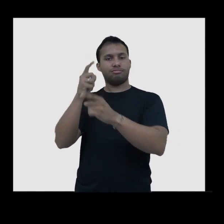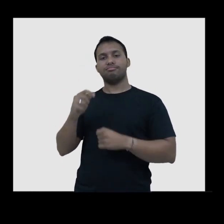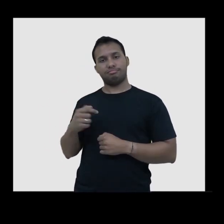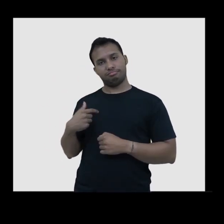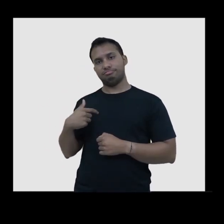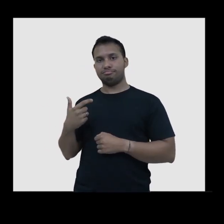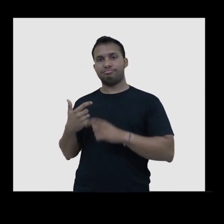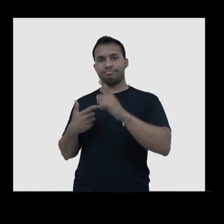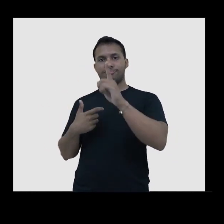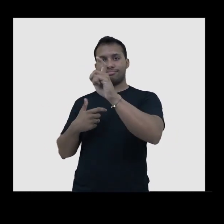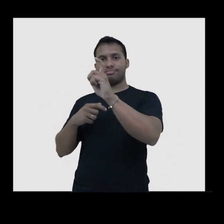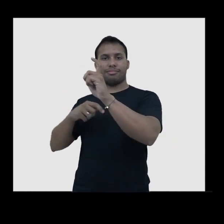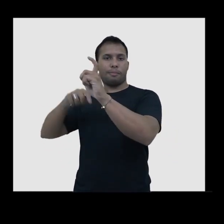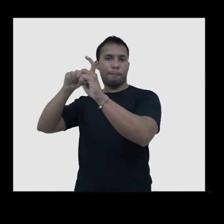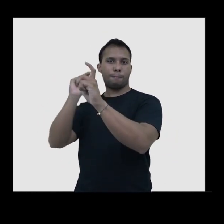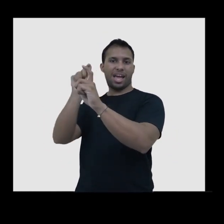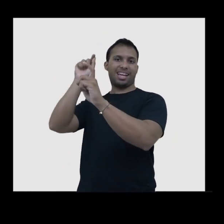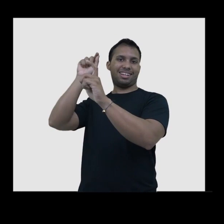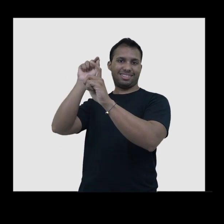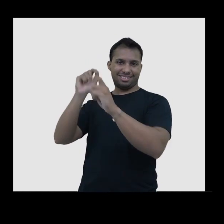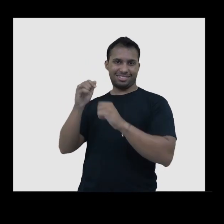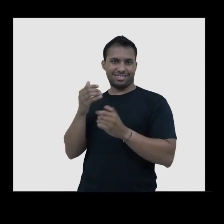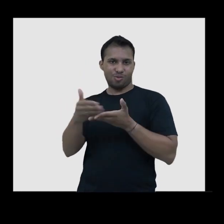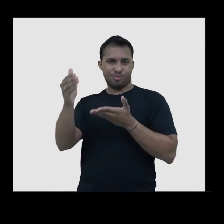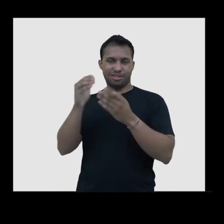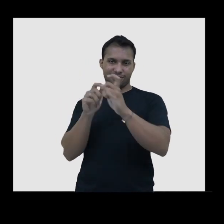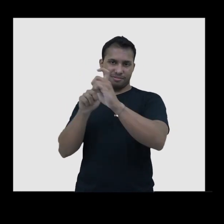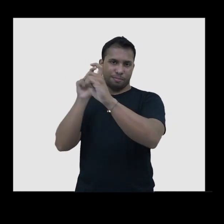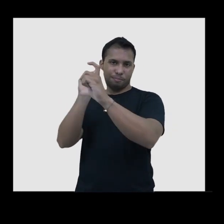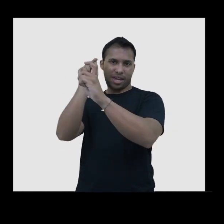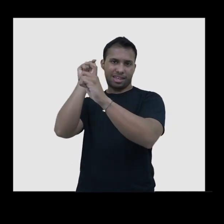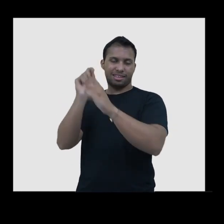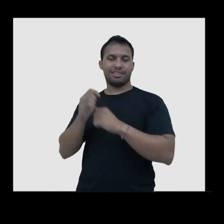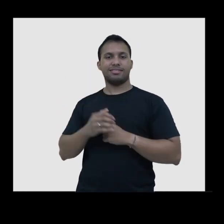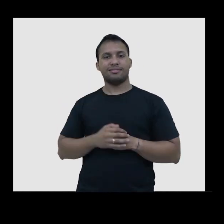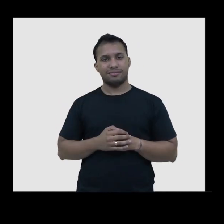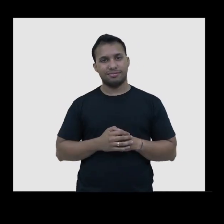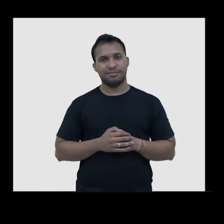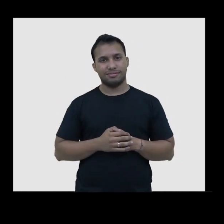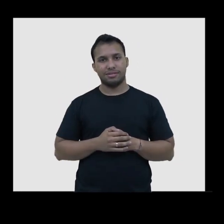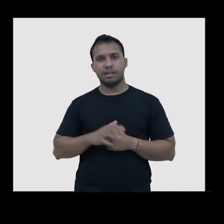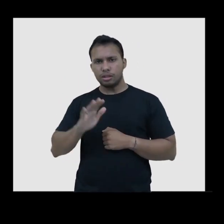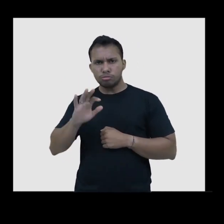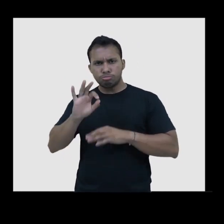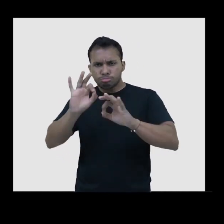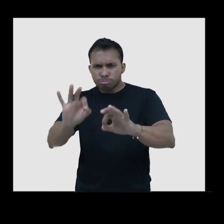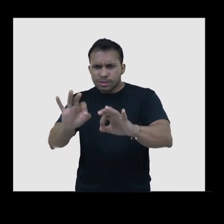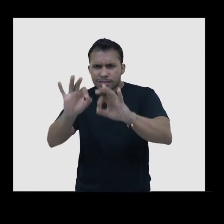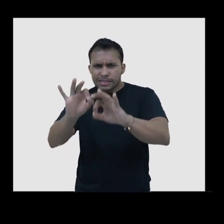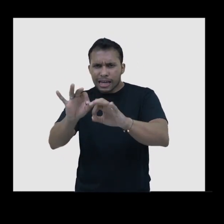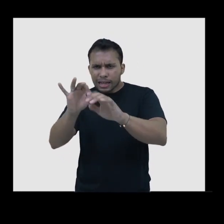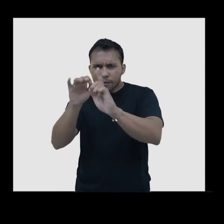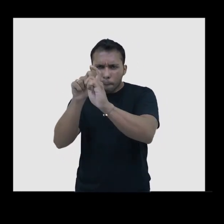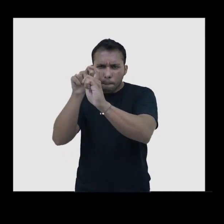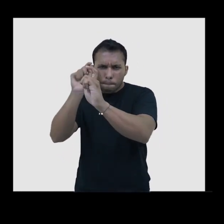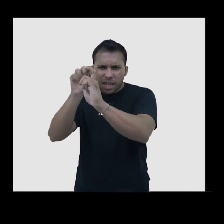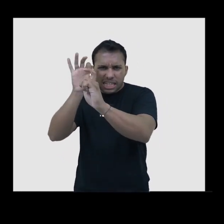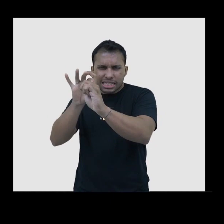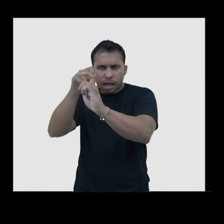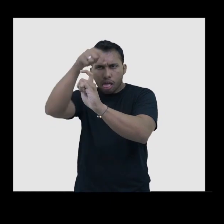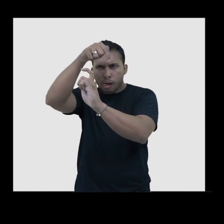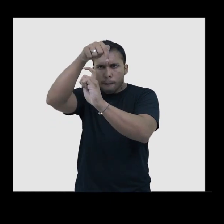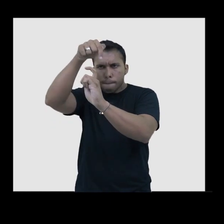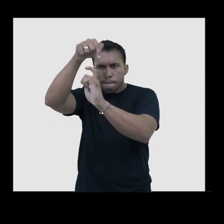sinalizando. Então eu vou marcar o ponto de início, vou procurar aqui um ponto mais preciso, né? Ó, assim que ela começar a realmente